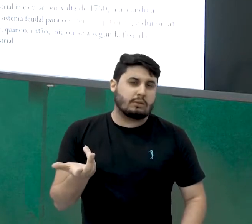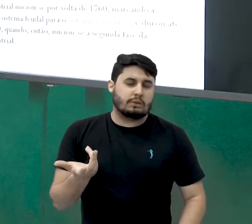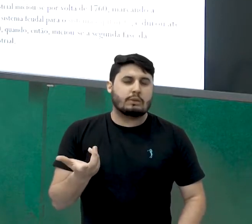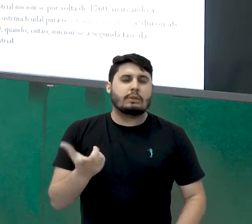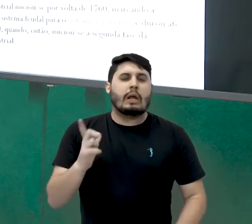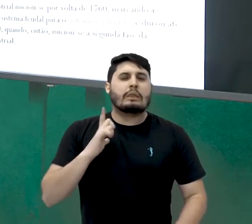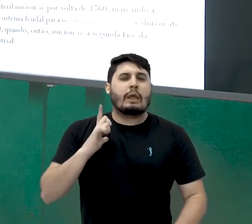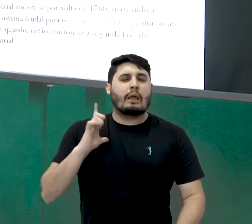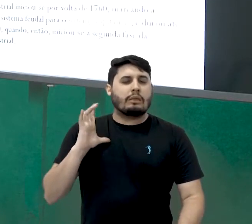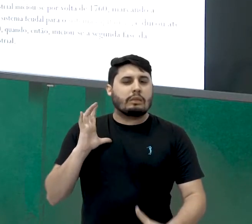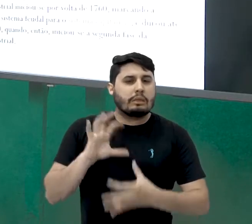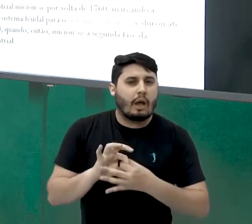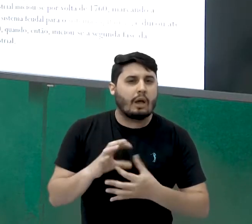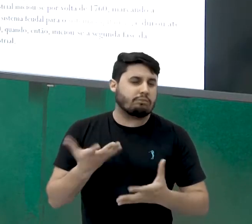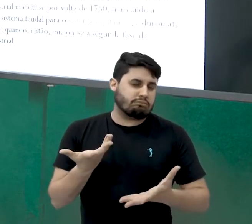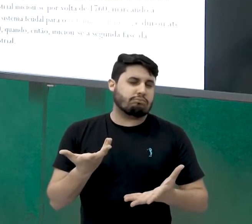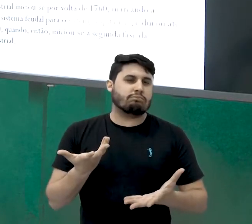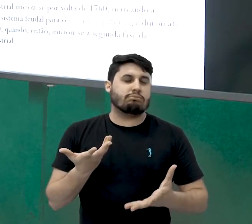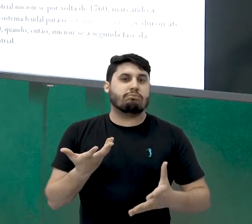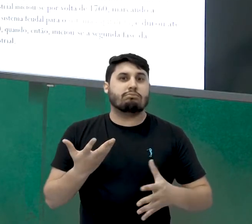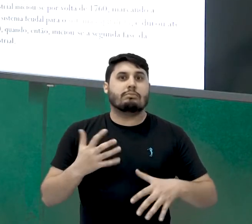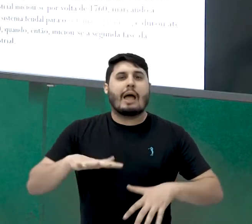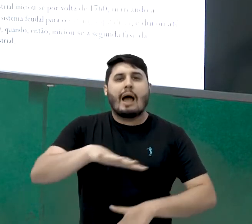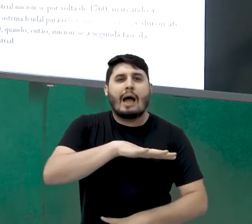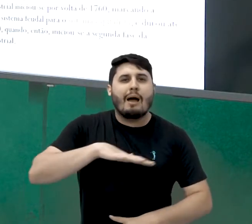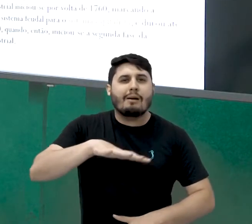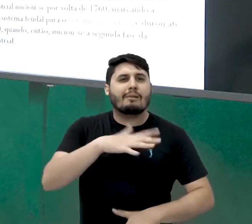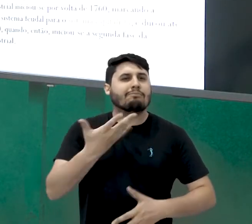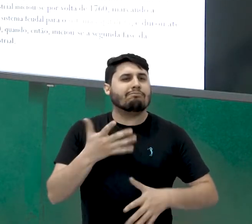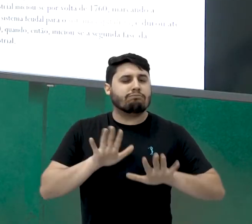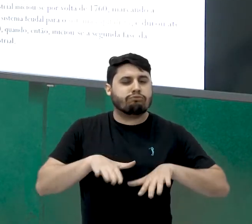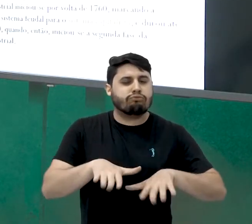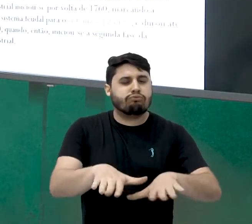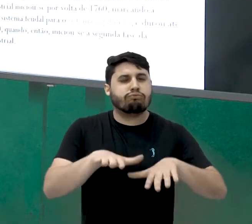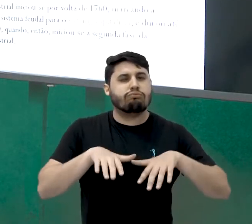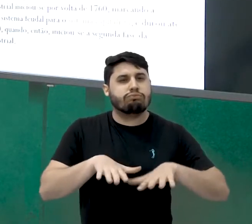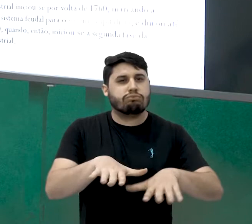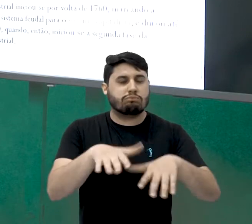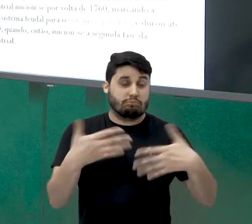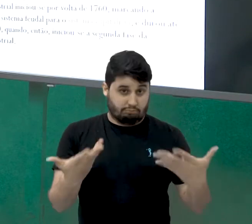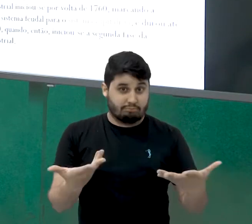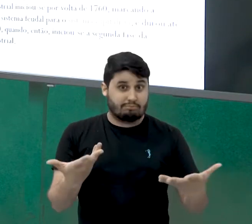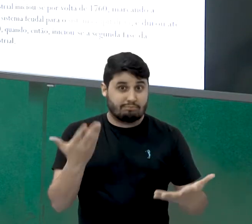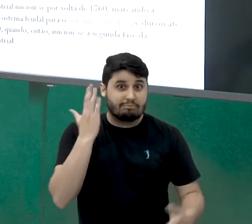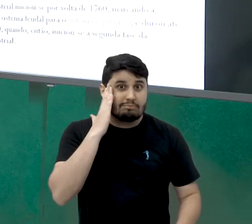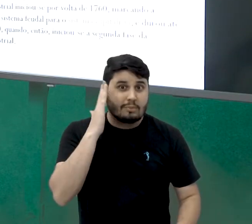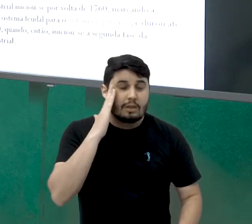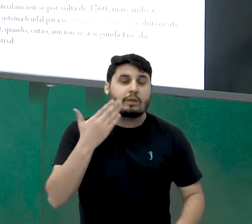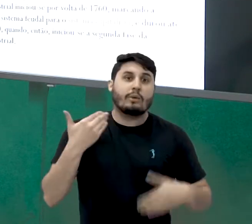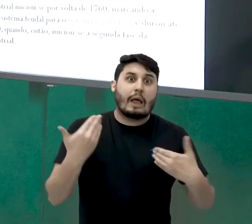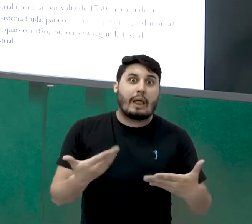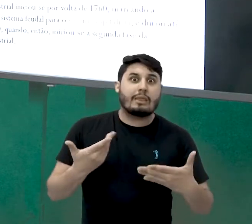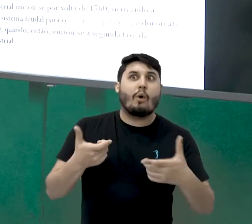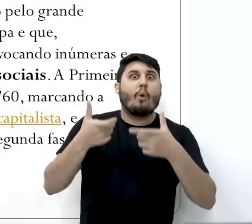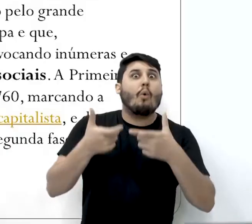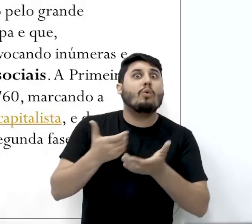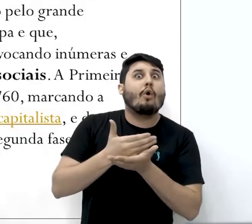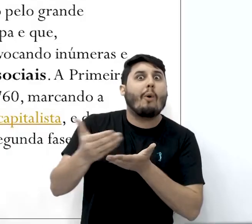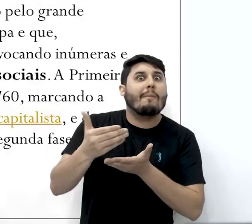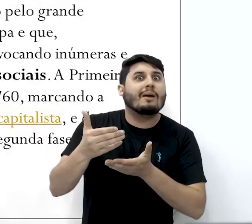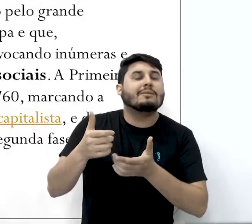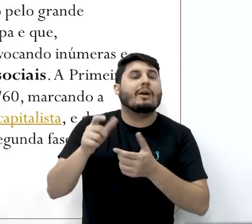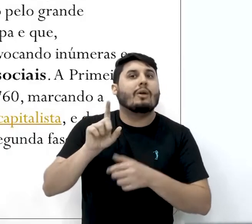indústria têxtil, eram teares, certo? Então, o que é que acontece? Nós tivemos a Inglaterra como o país